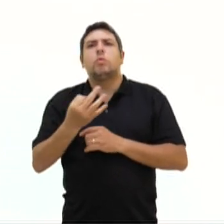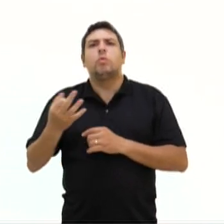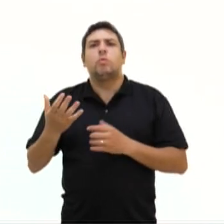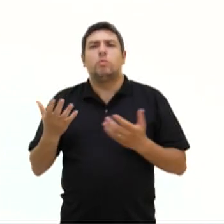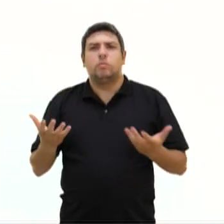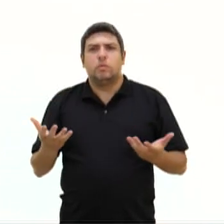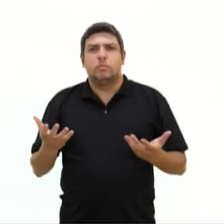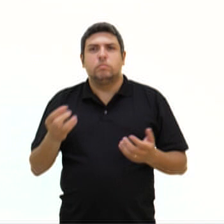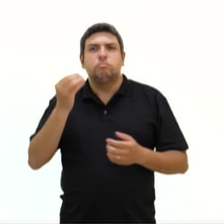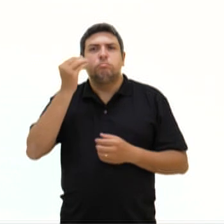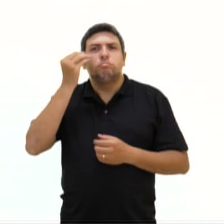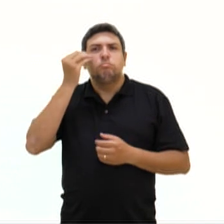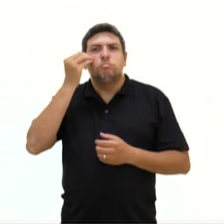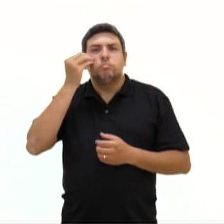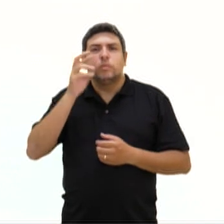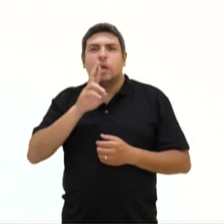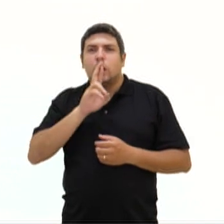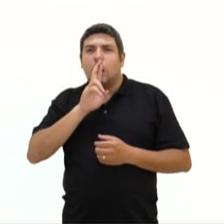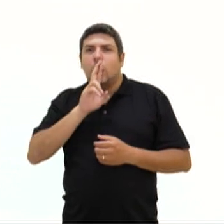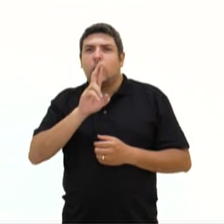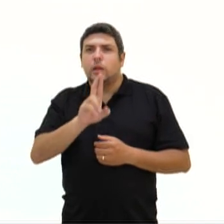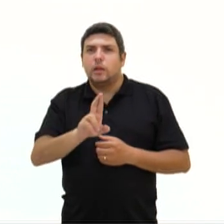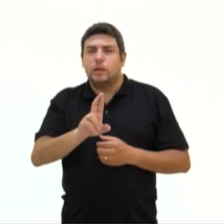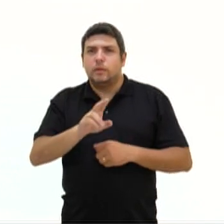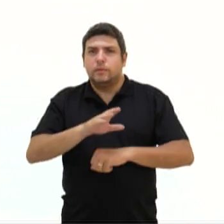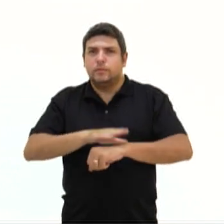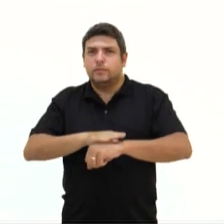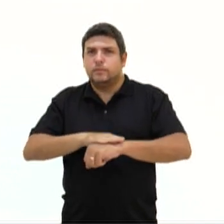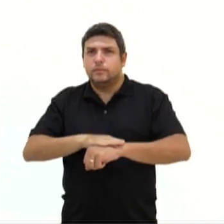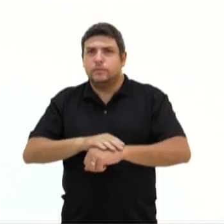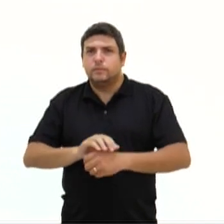resolver esse exercício aí, um tempo para vocês aí.